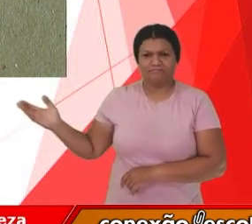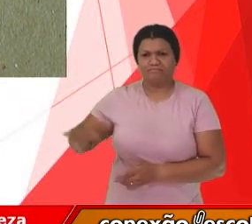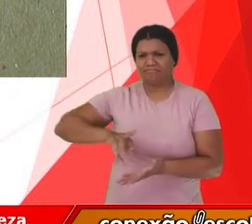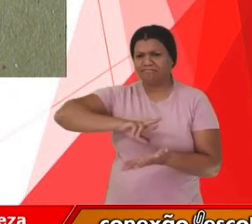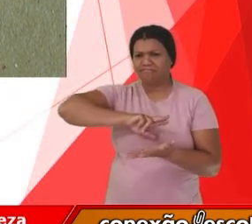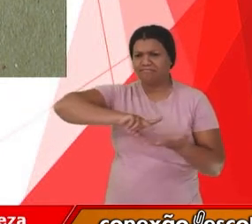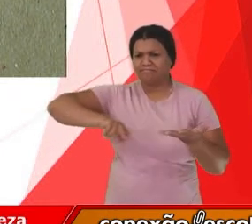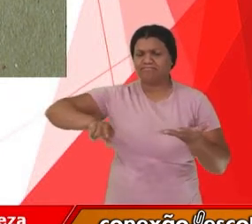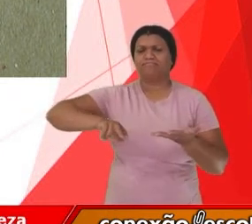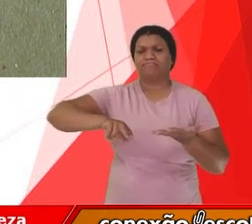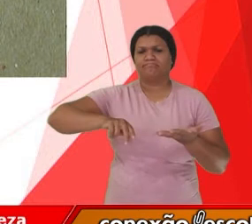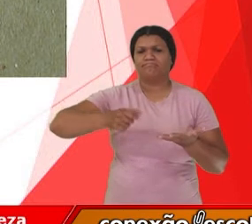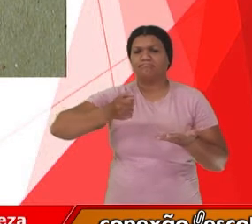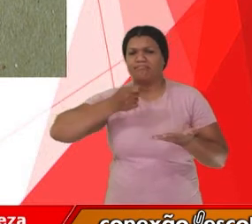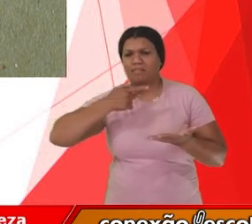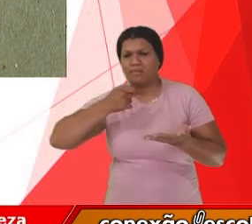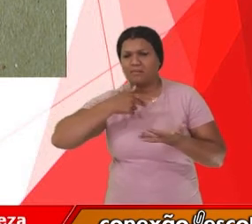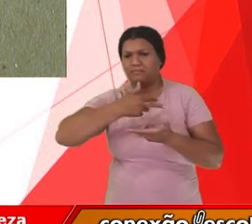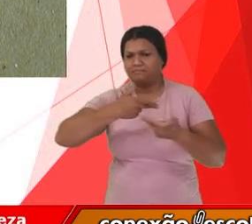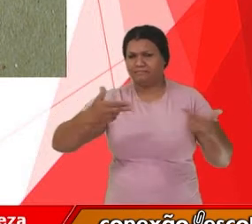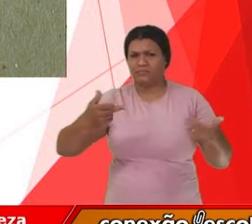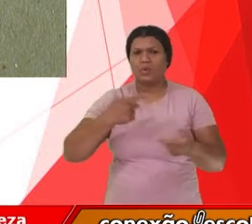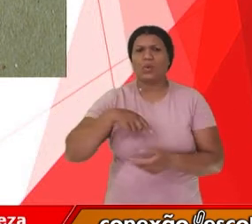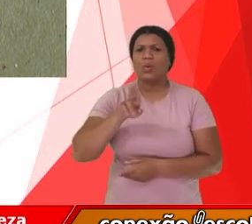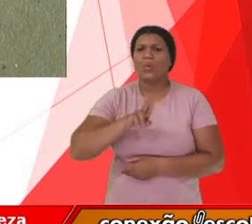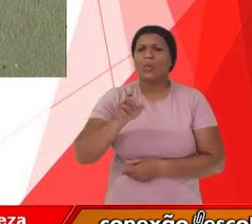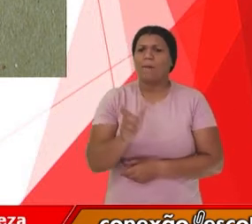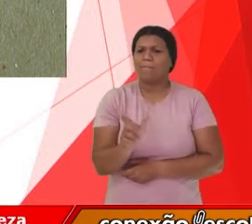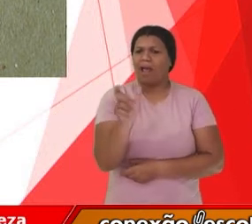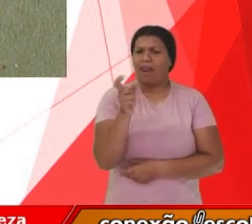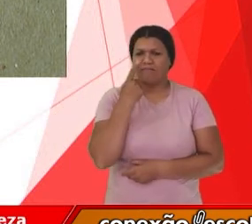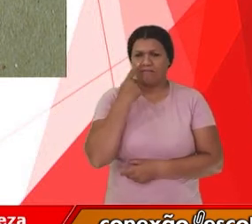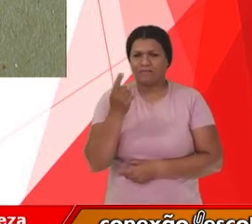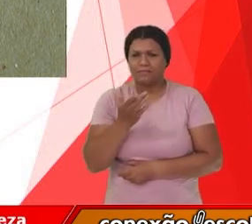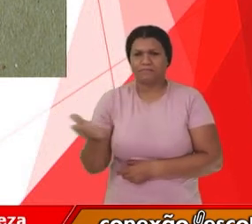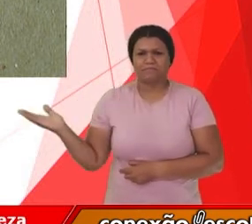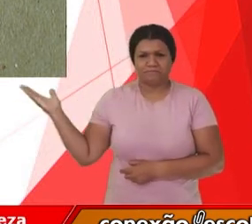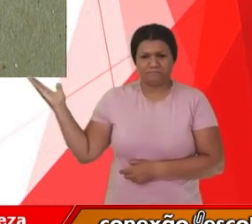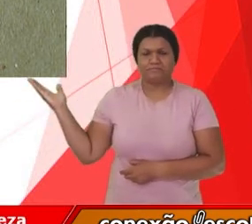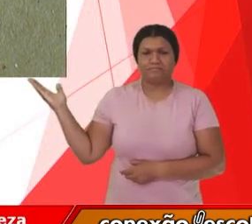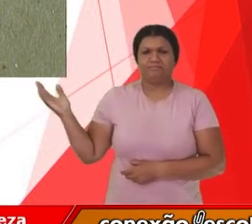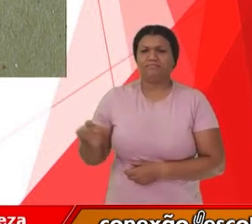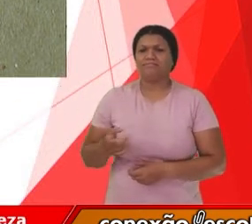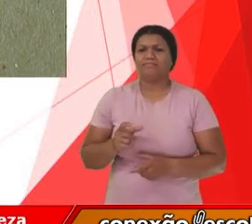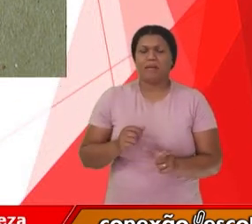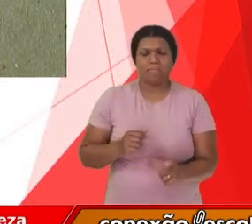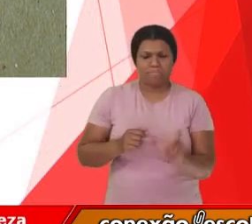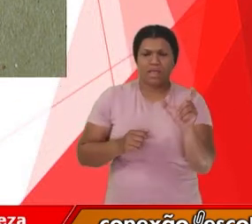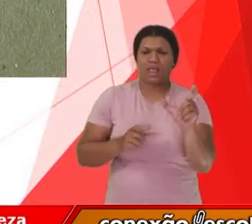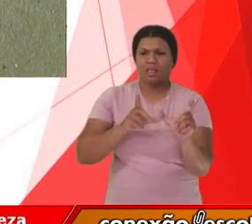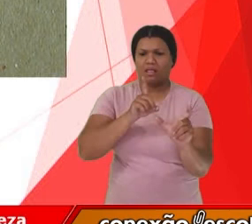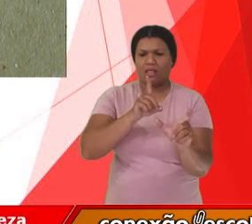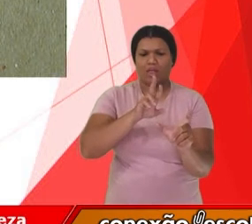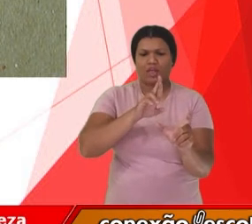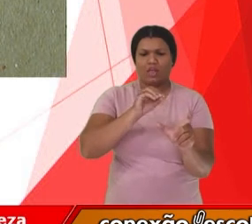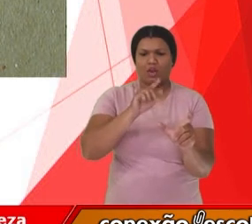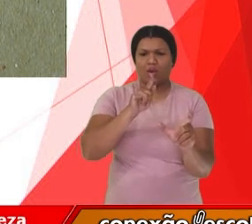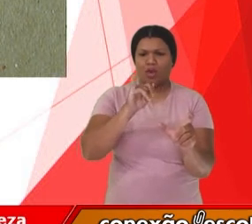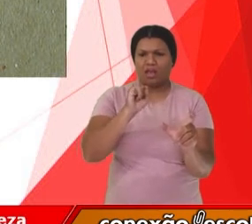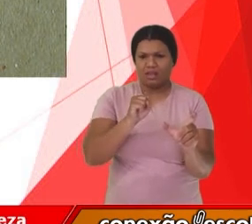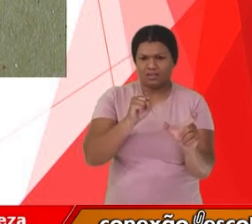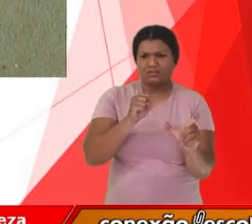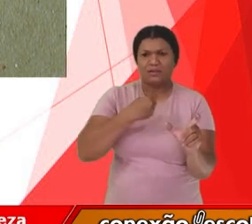nervoso? Quando nós usamos essa palavra, quando nós expressamos, lemos essa palavra drogas, geralmente